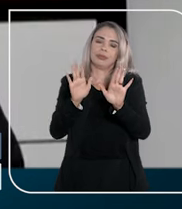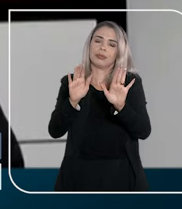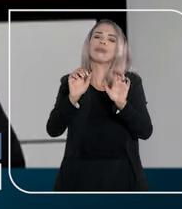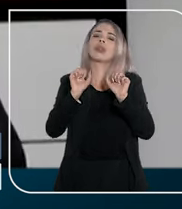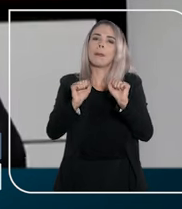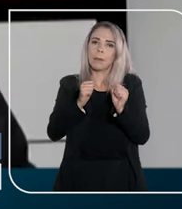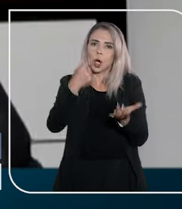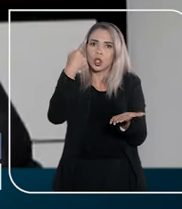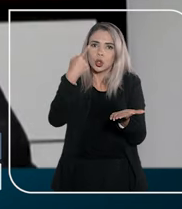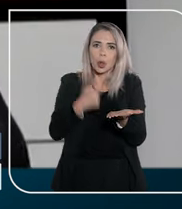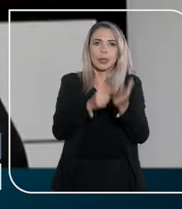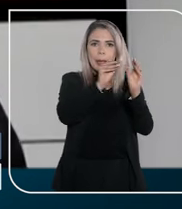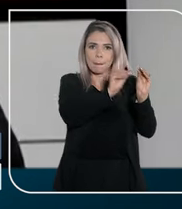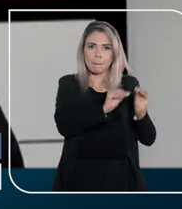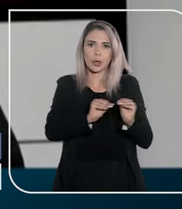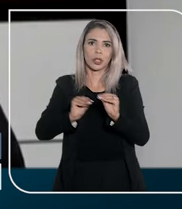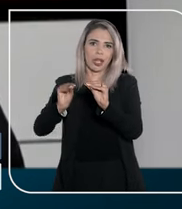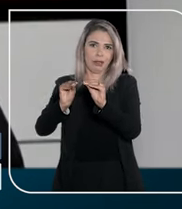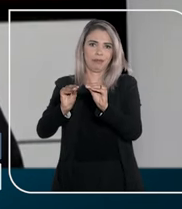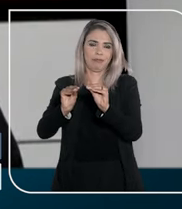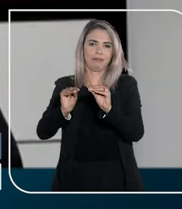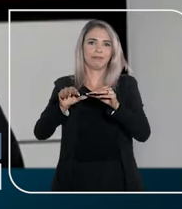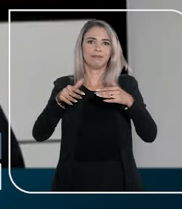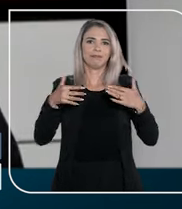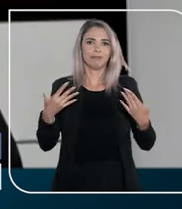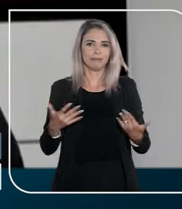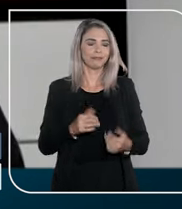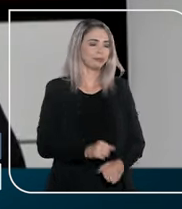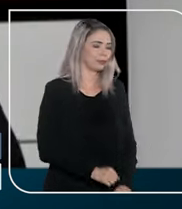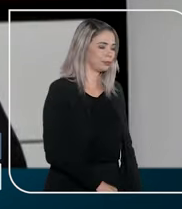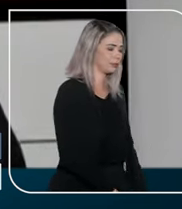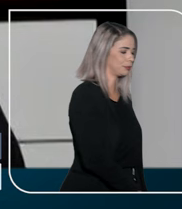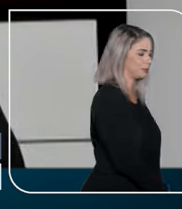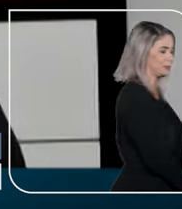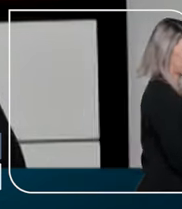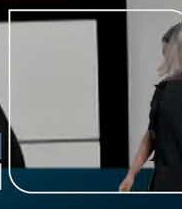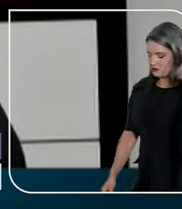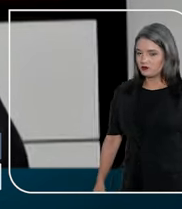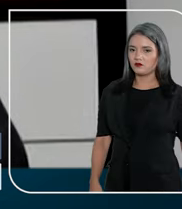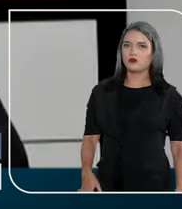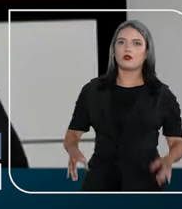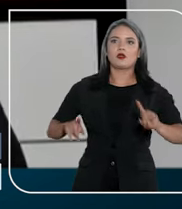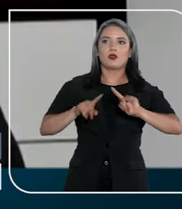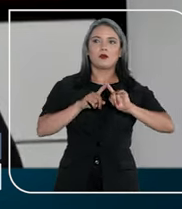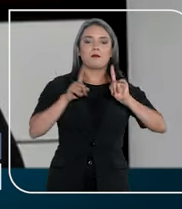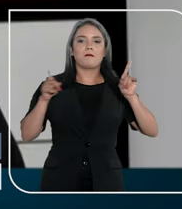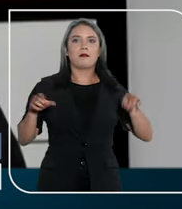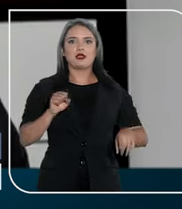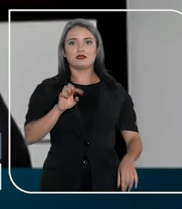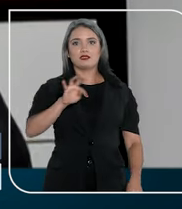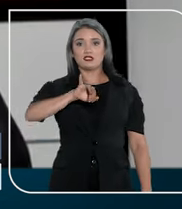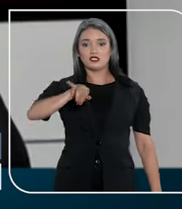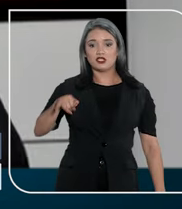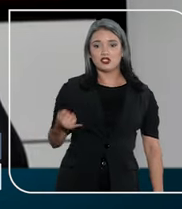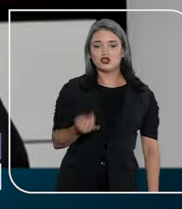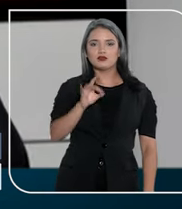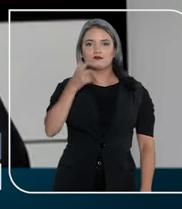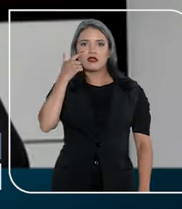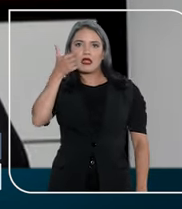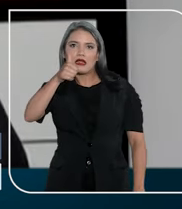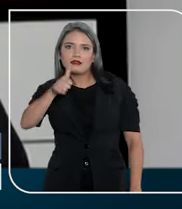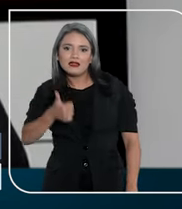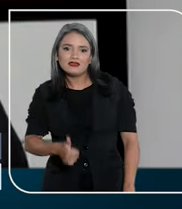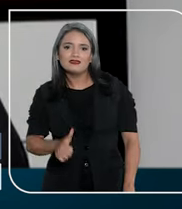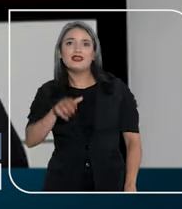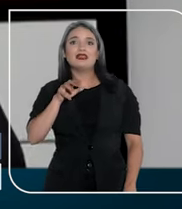de remarcar. Como o Superior Tribunal de Justiça vai analisar só em óbice de uma eventual violação à lei, não vai analisar o